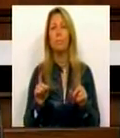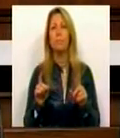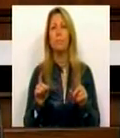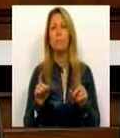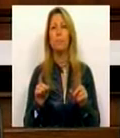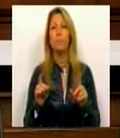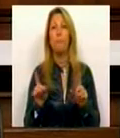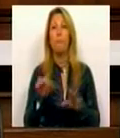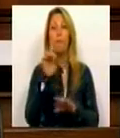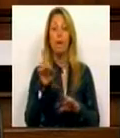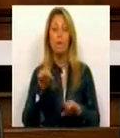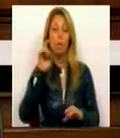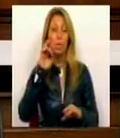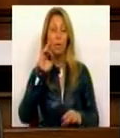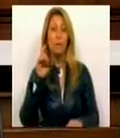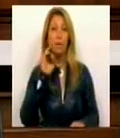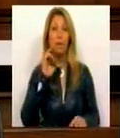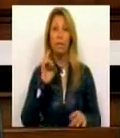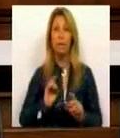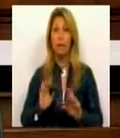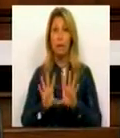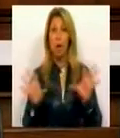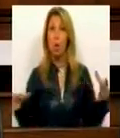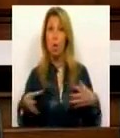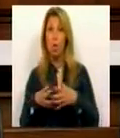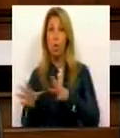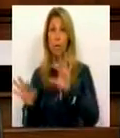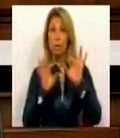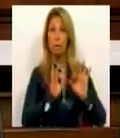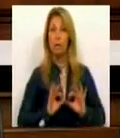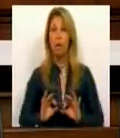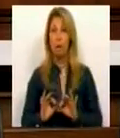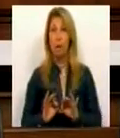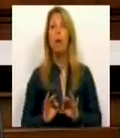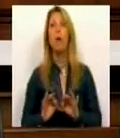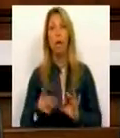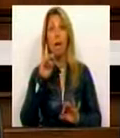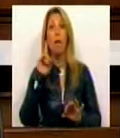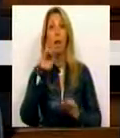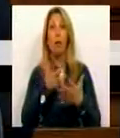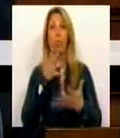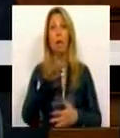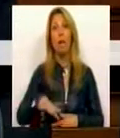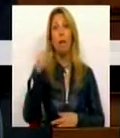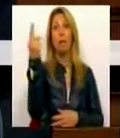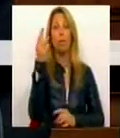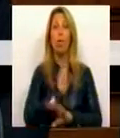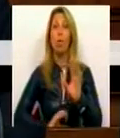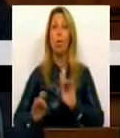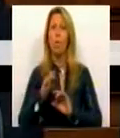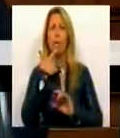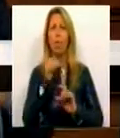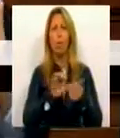A questão da segurança e defesa comuns é relevantíssima na esfera da União Europeia, mas não deve ser transformada